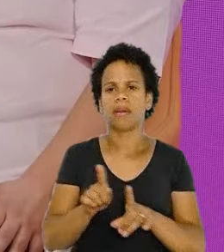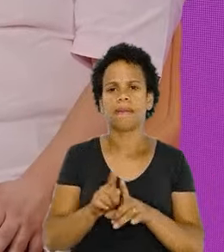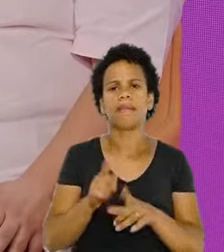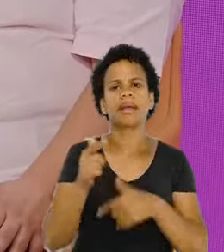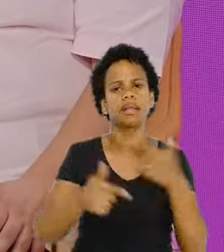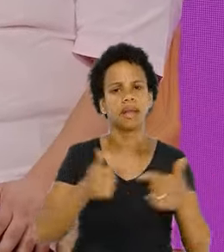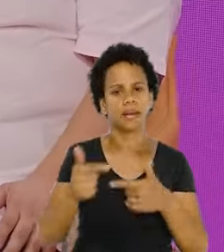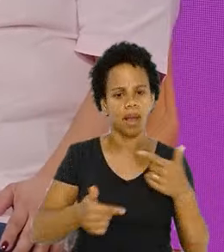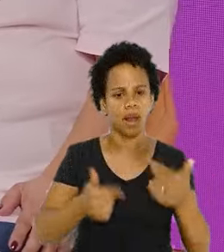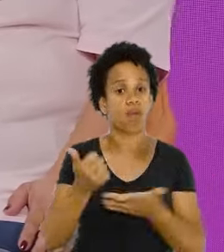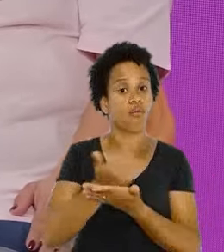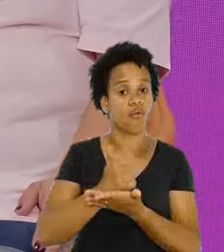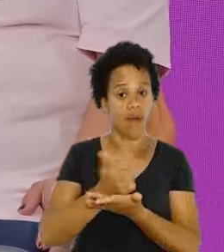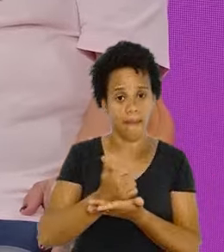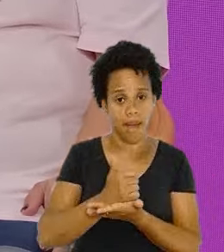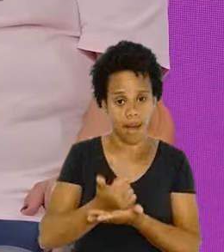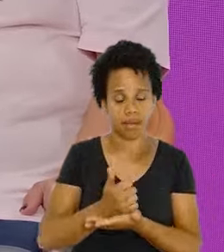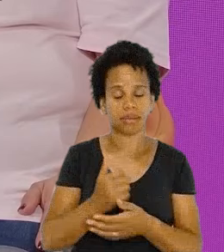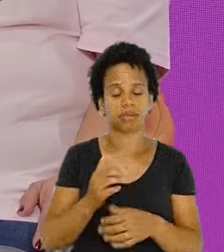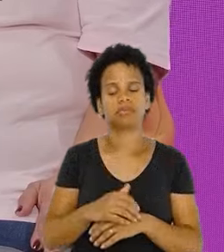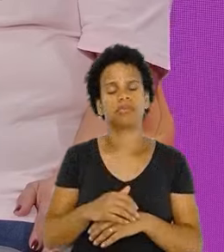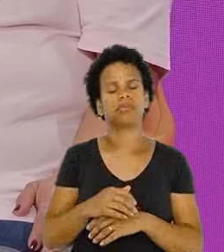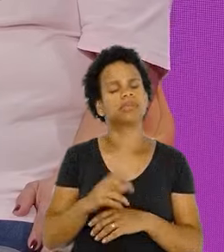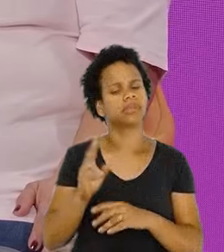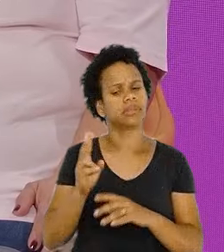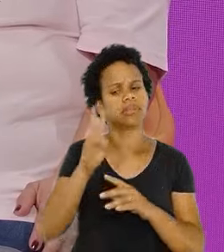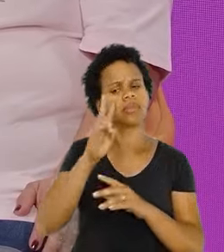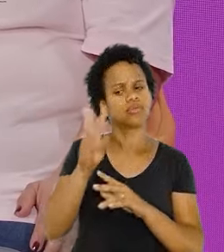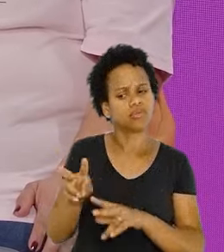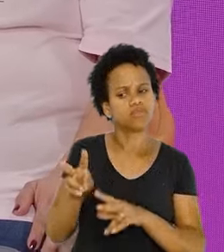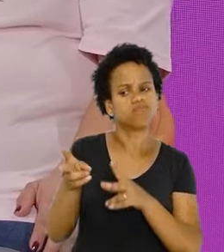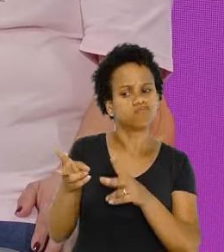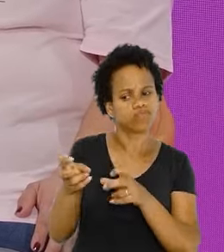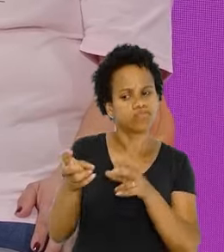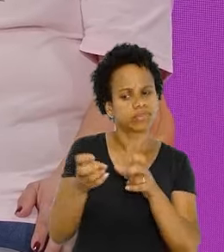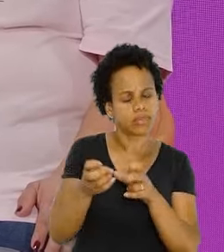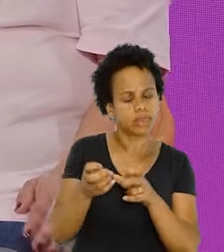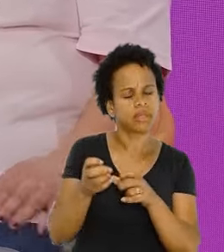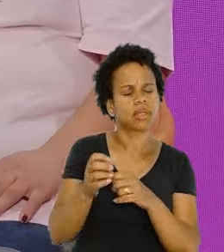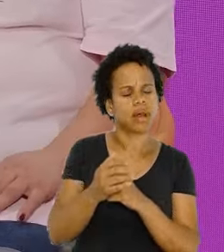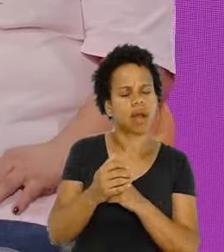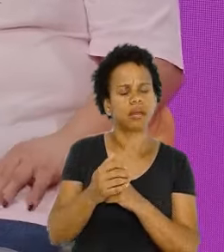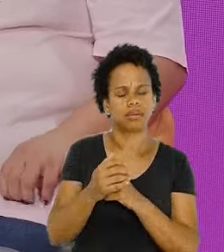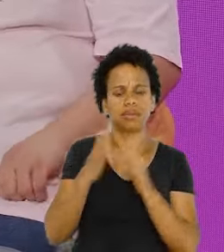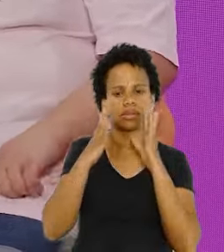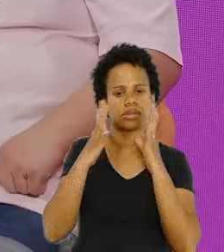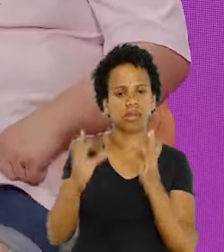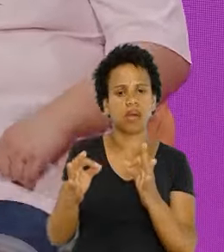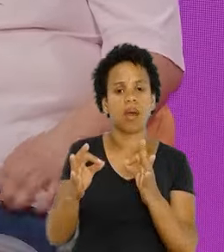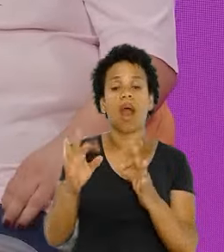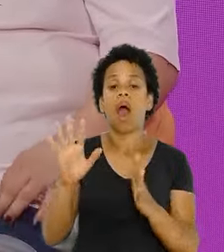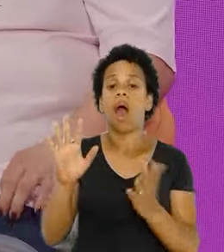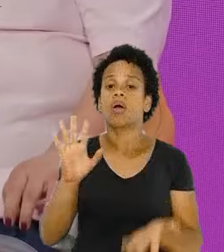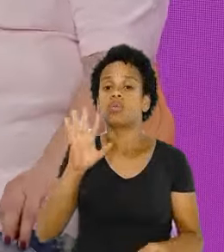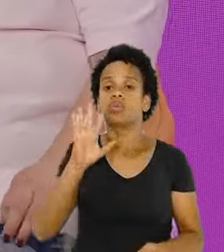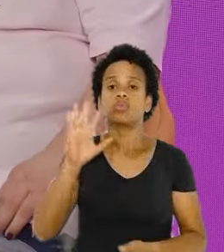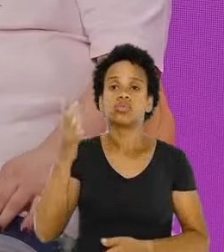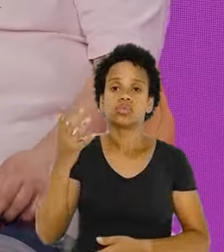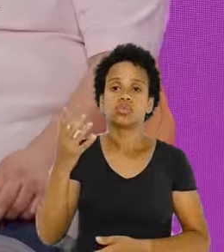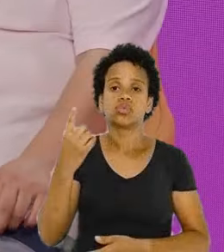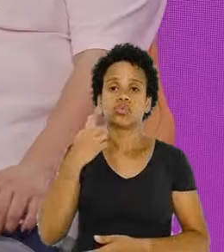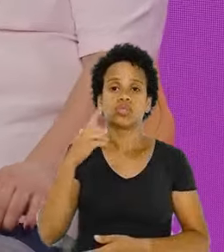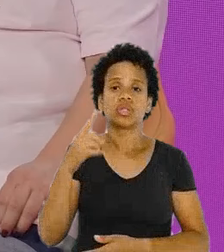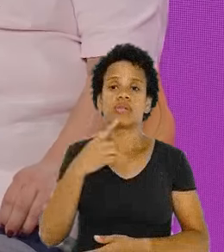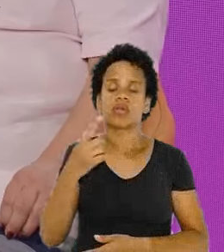farmácia e tudo isso gente dando ali uma observada né aí chegou um dia ela né falou que queria aprender